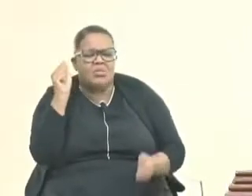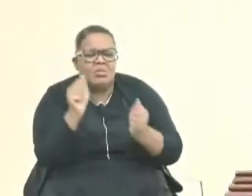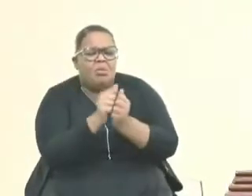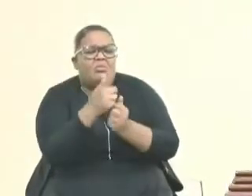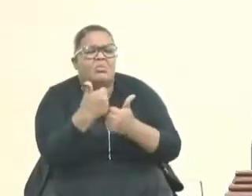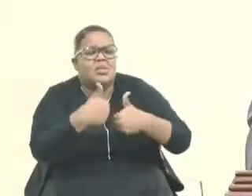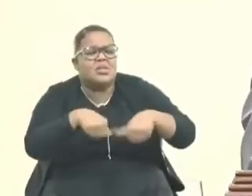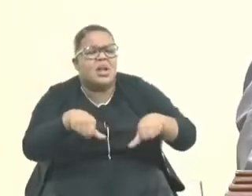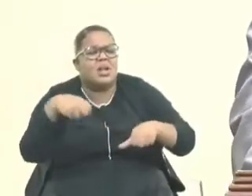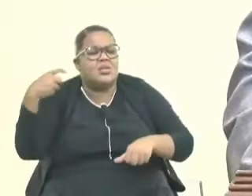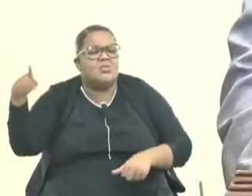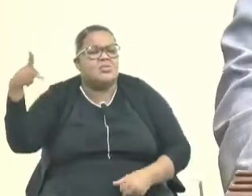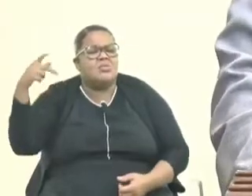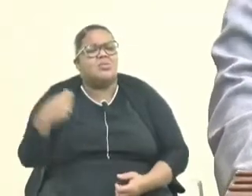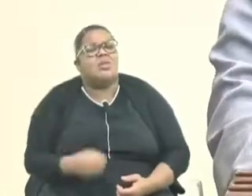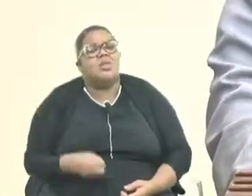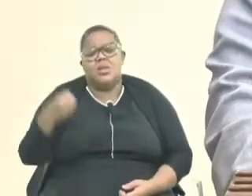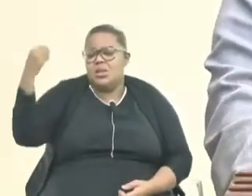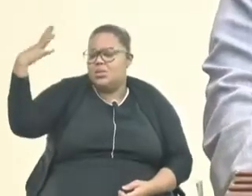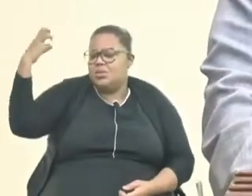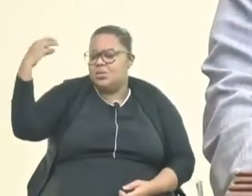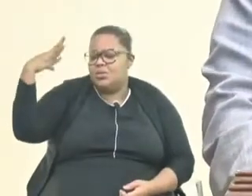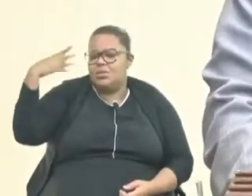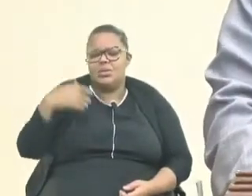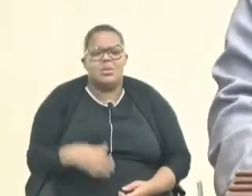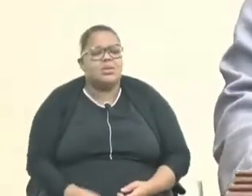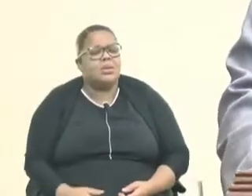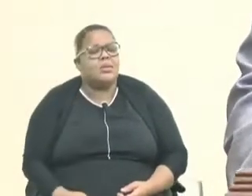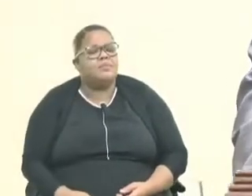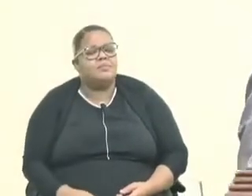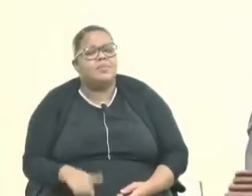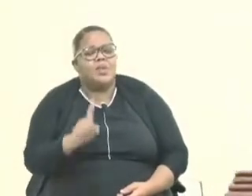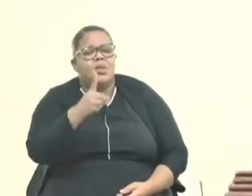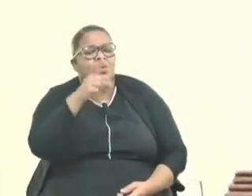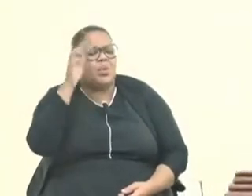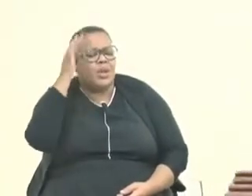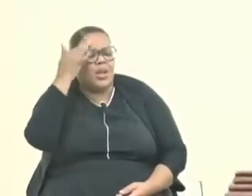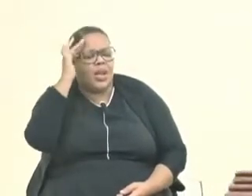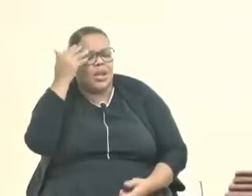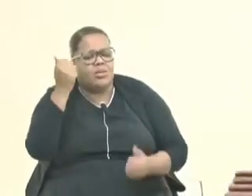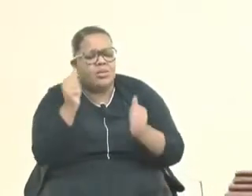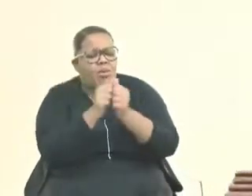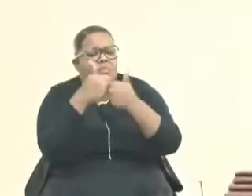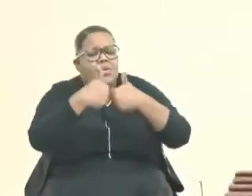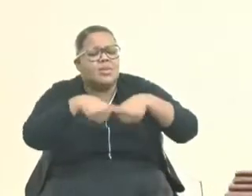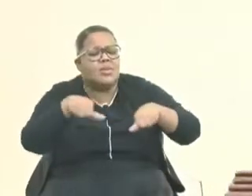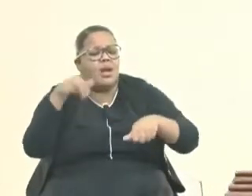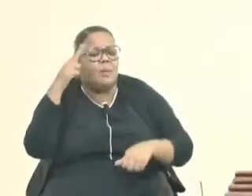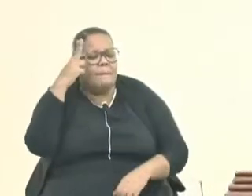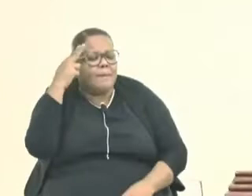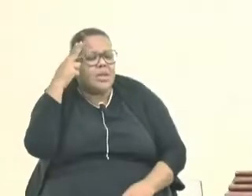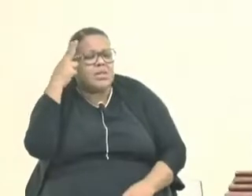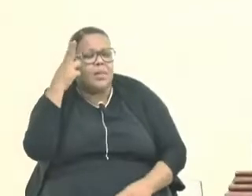a sua lâmpada e eu não gostei como está a sua consciência